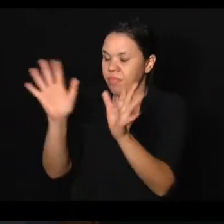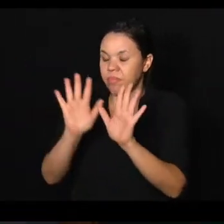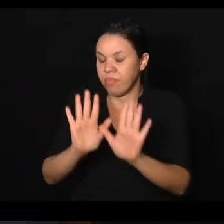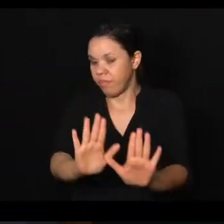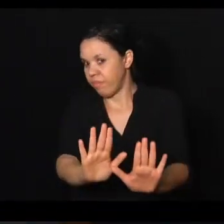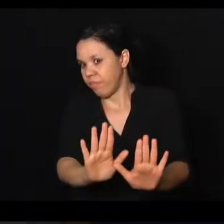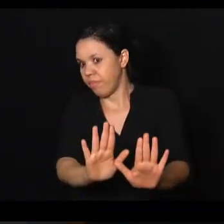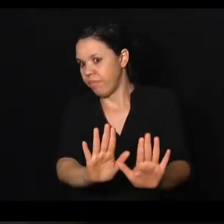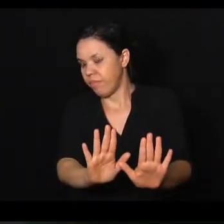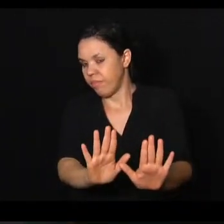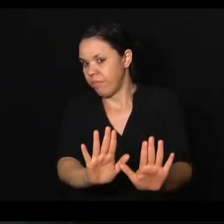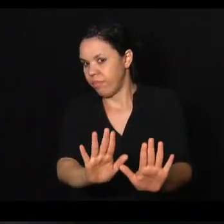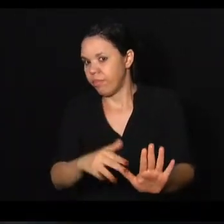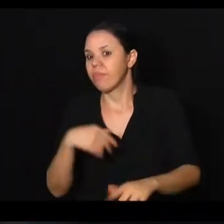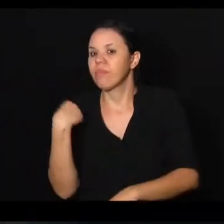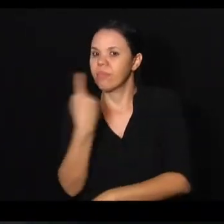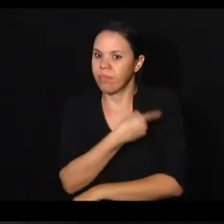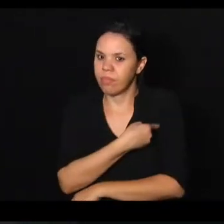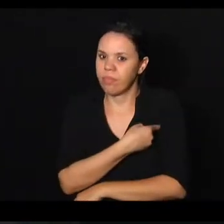a gente vai